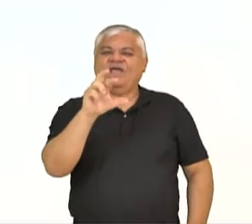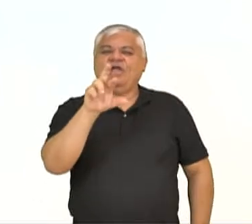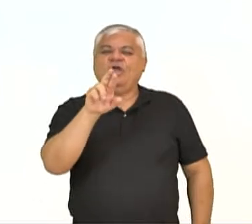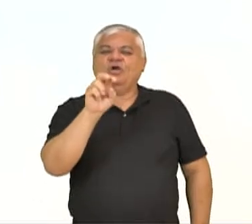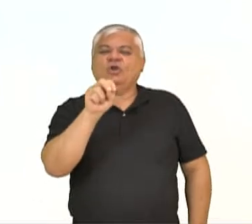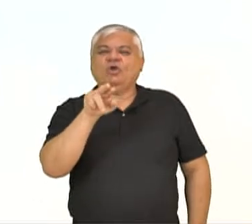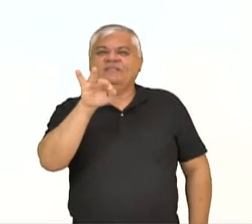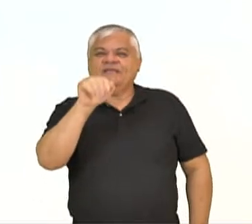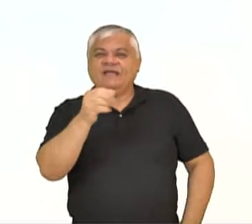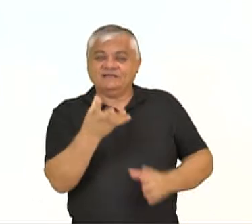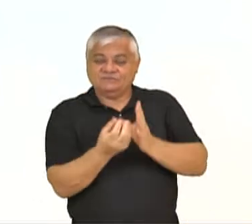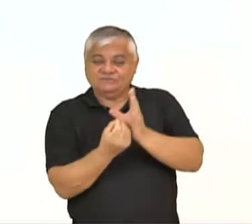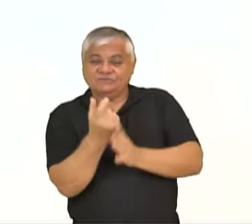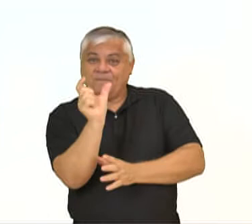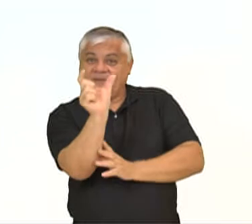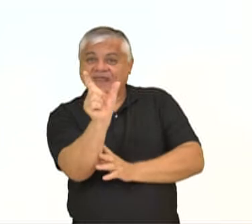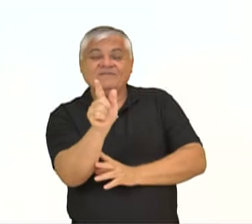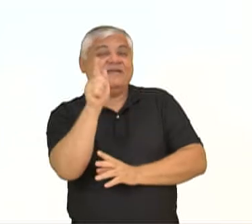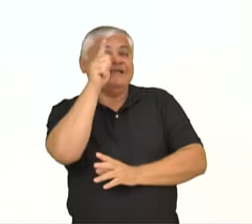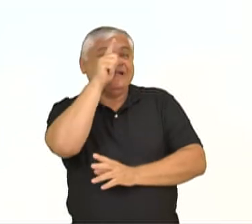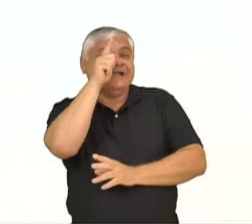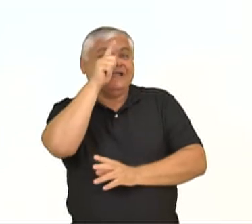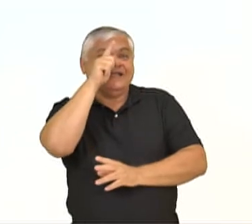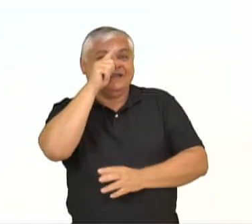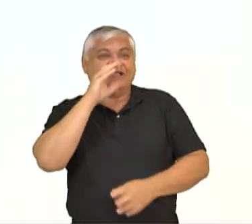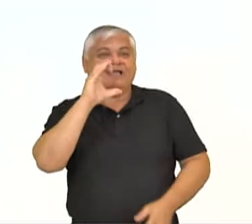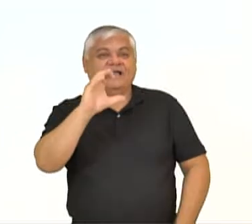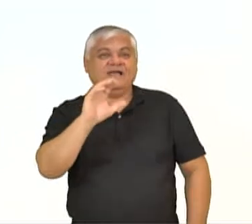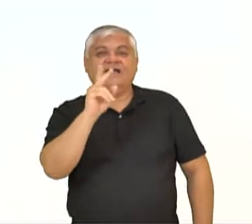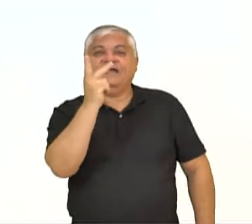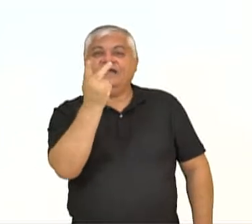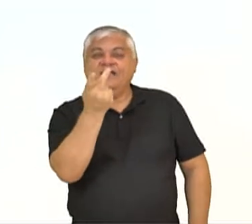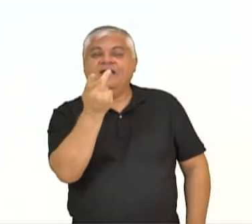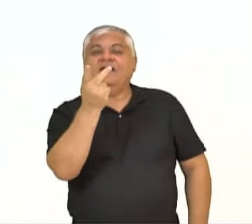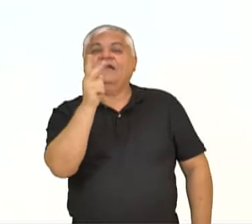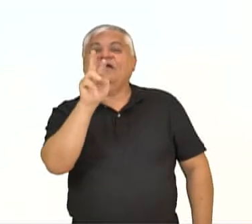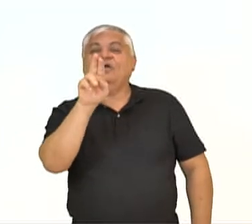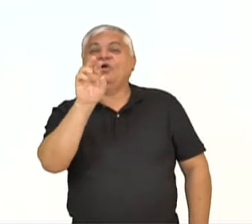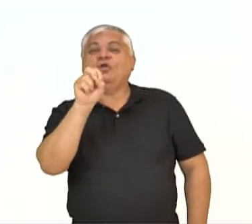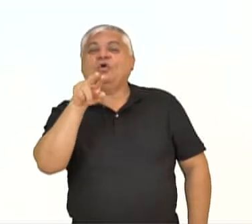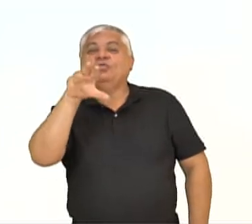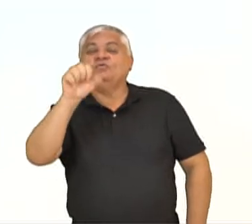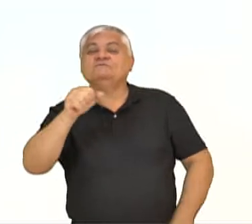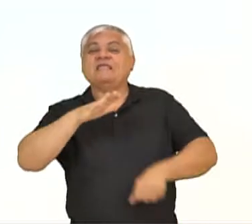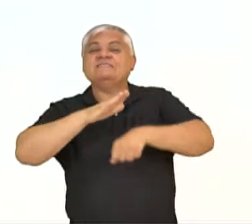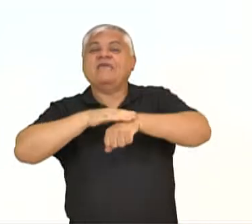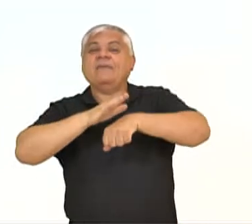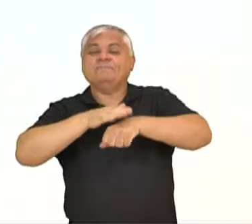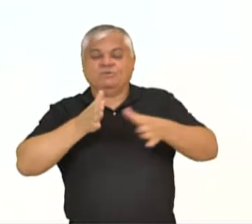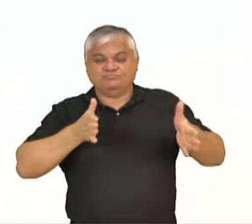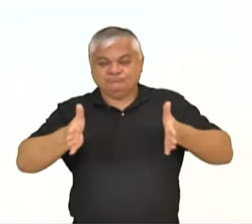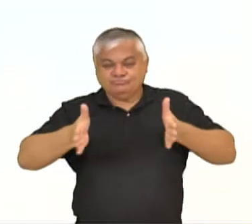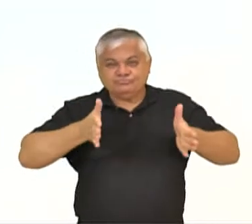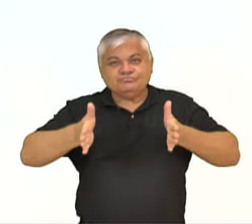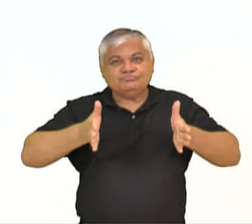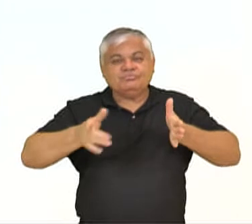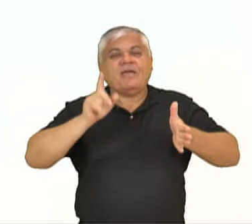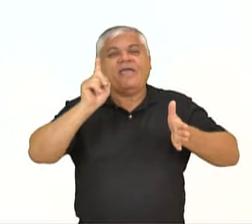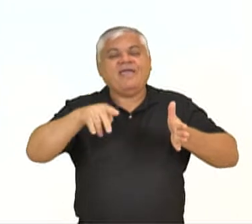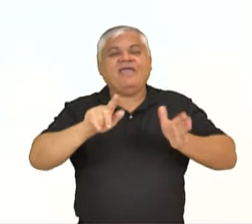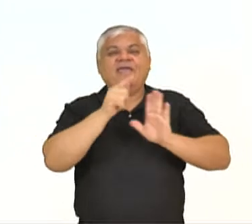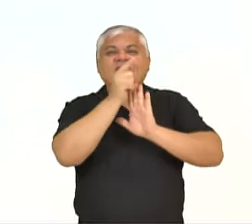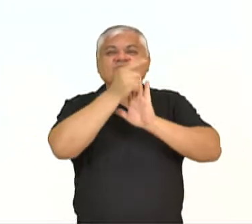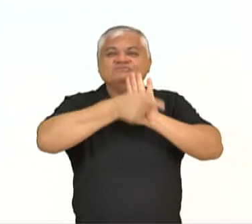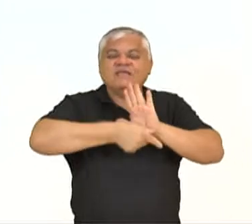do grego, que significa cronos, tempo. Essa derivação se justifica porque a crônica é um gênero em que